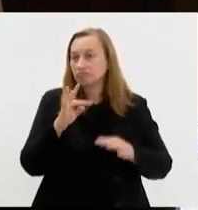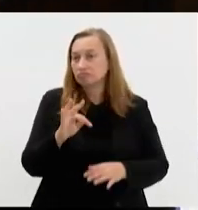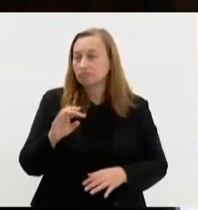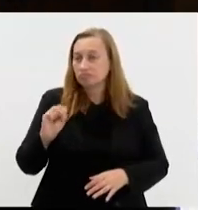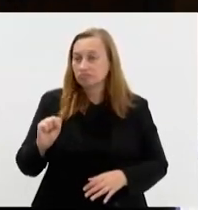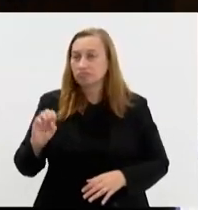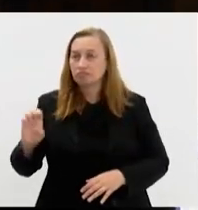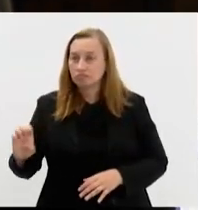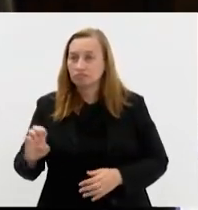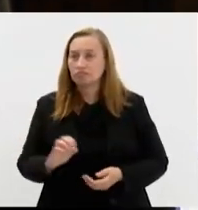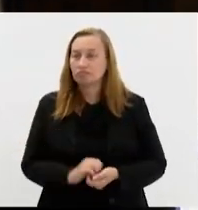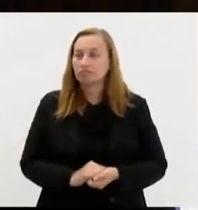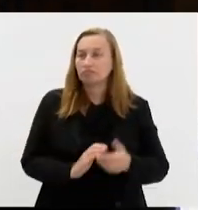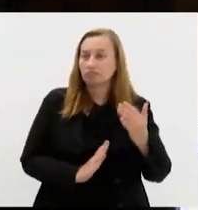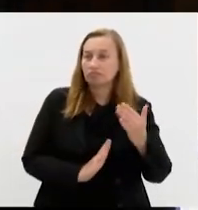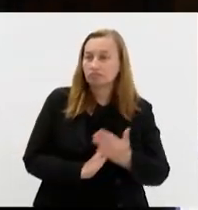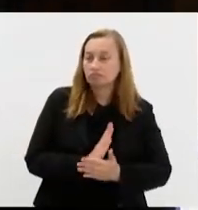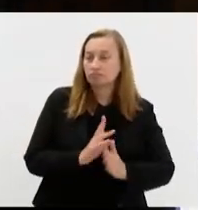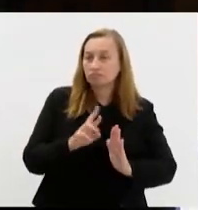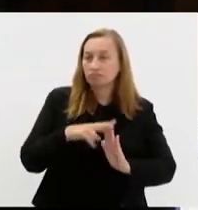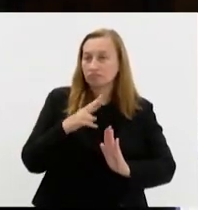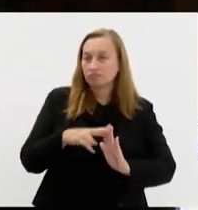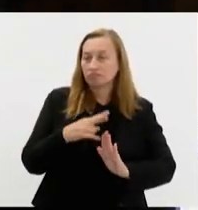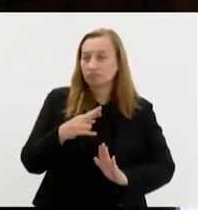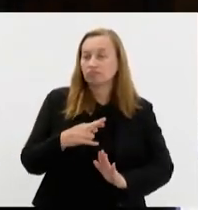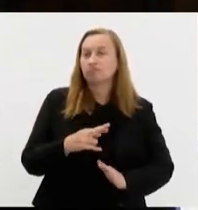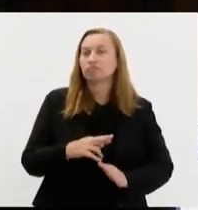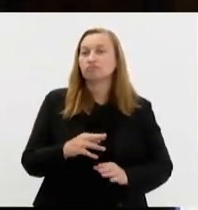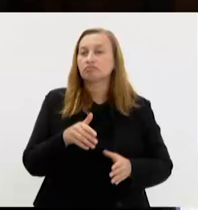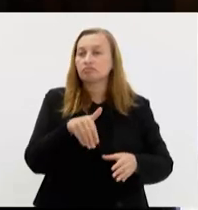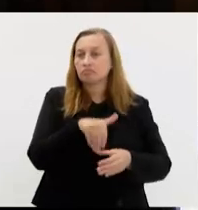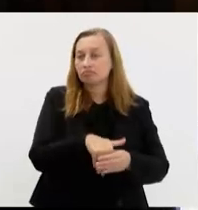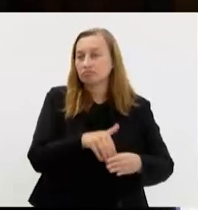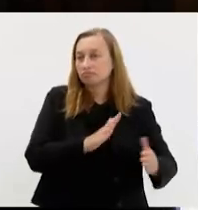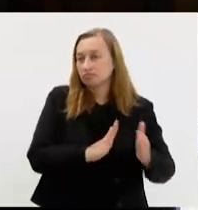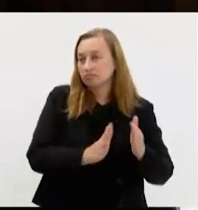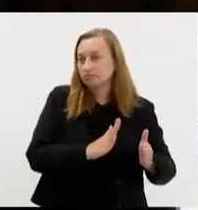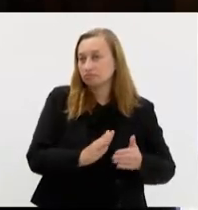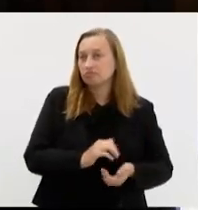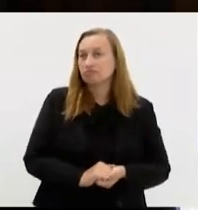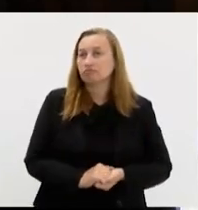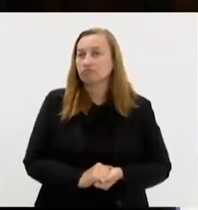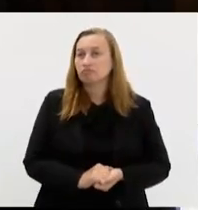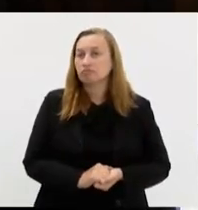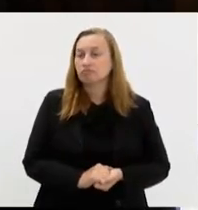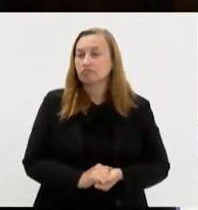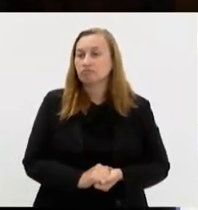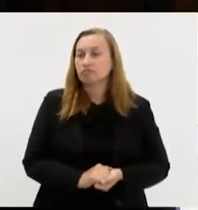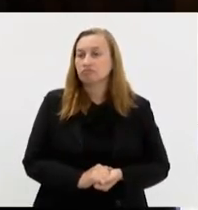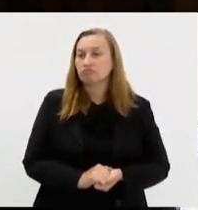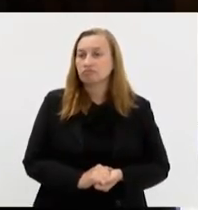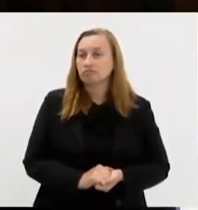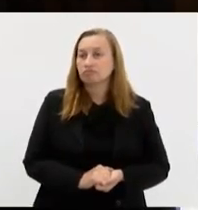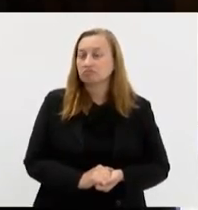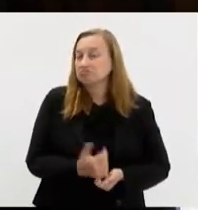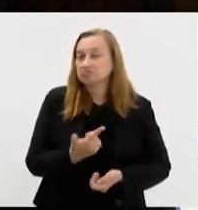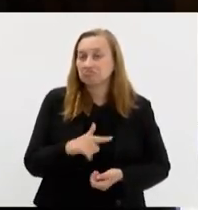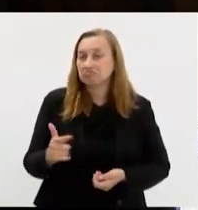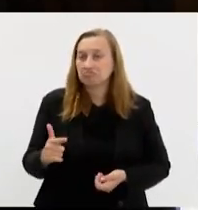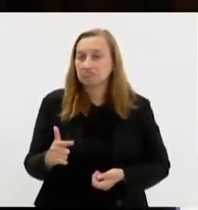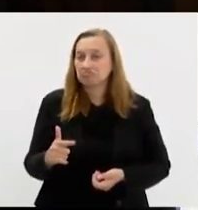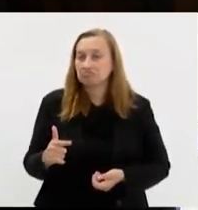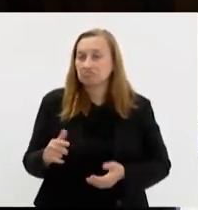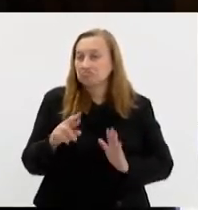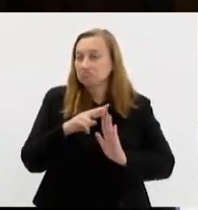primeira vez na história aprovou uma resolução de ilícitos eleitorais porque a gente ficava cavucando a jurisprudência e a gente não tinha uma